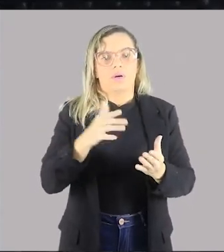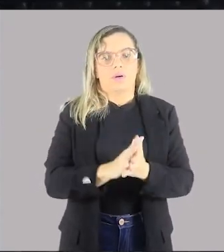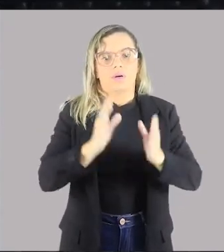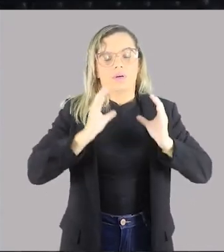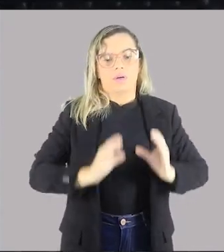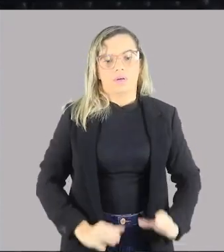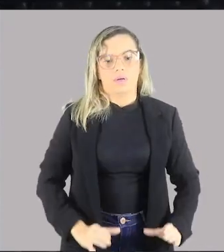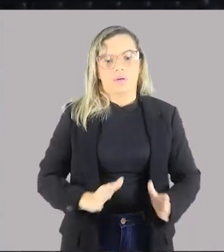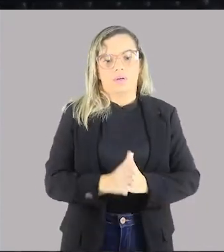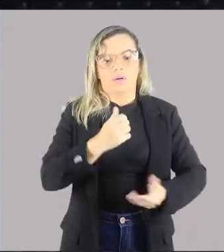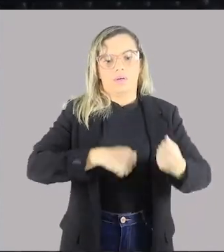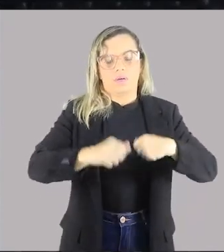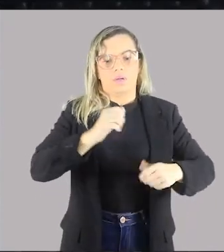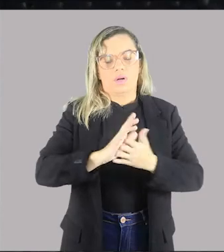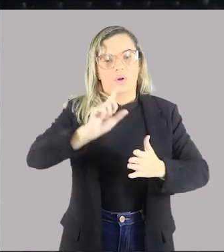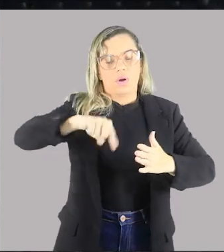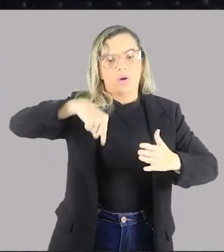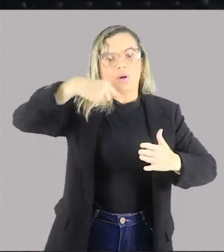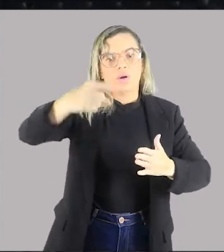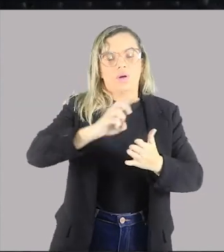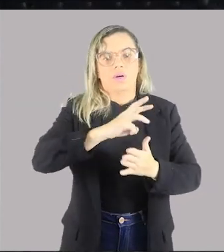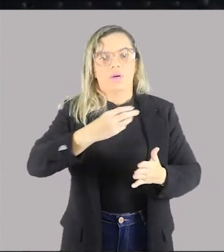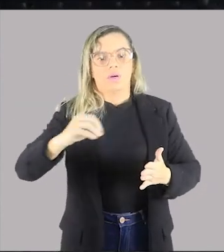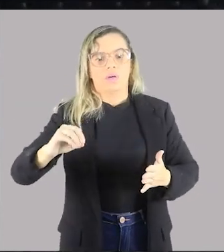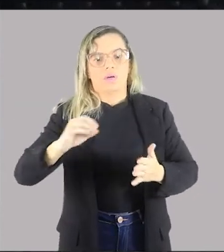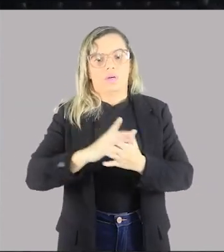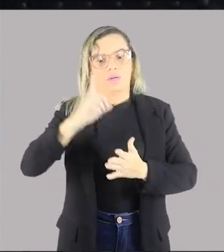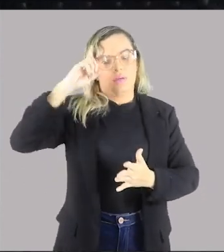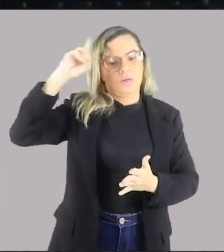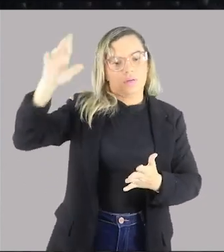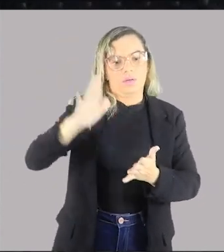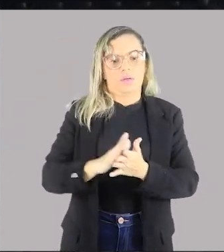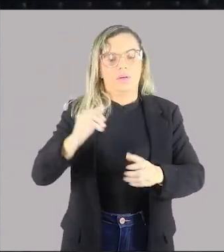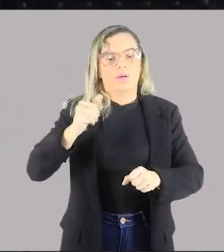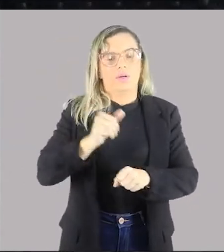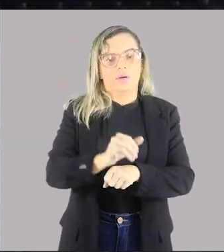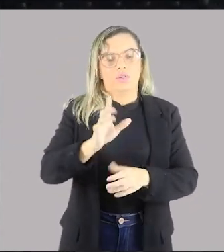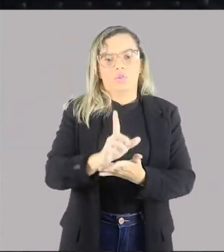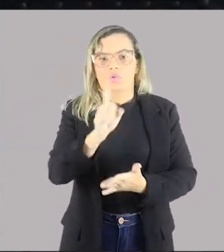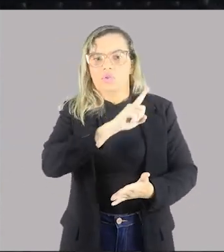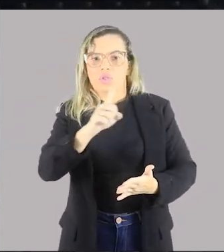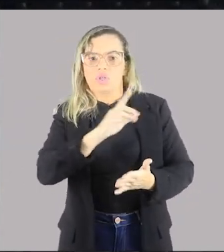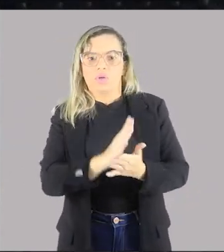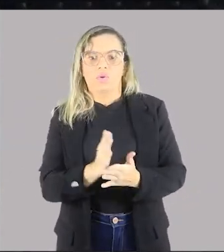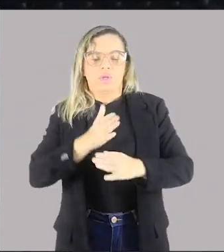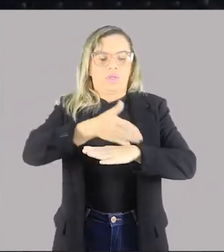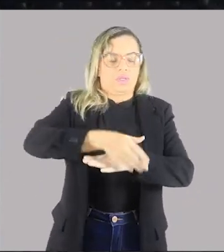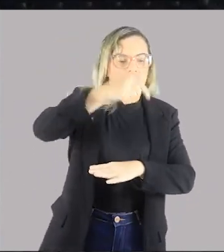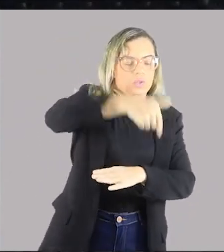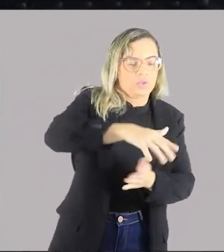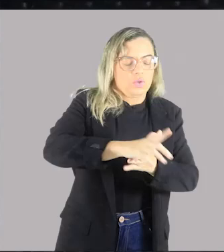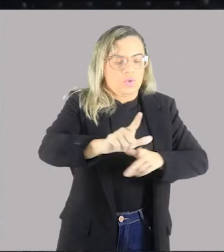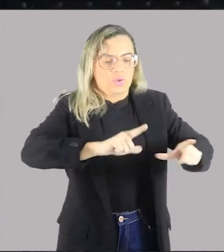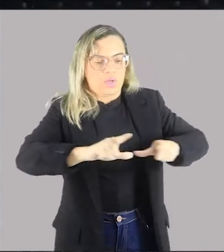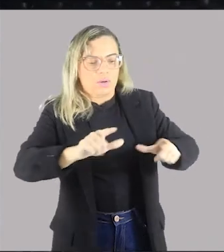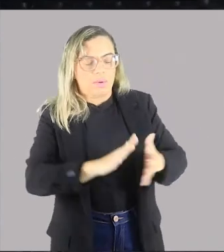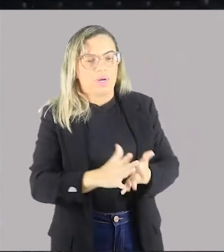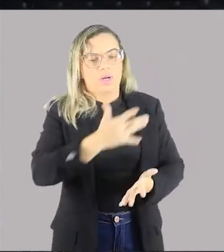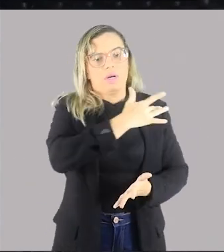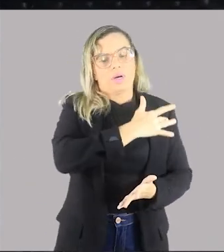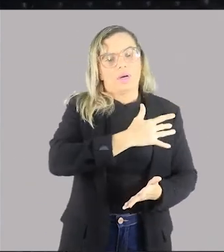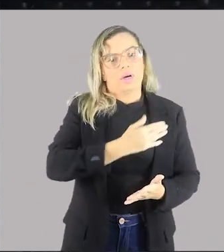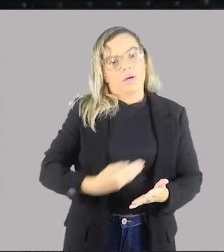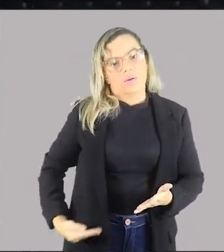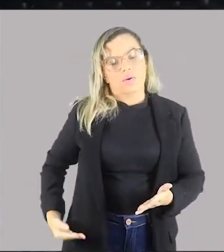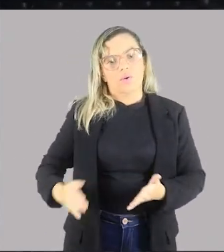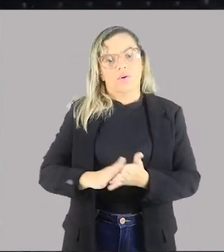30 dias de falta, os 30 dias de não comparecimento à sua função, ao seu exercício de função. E